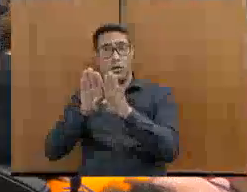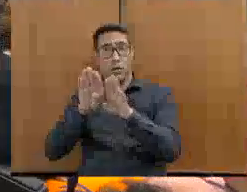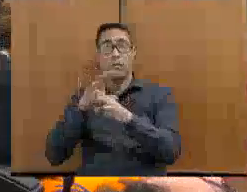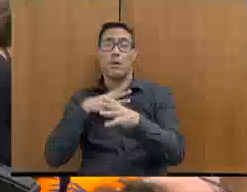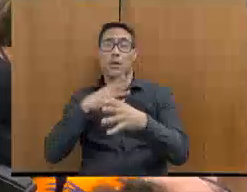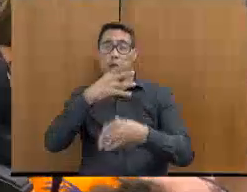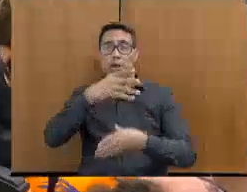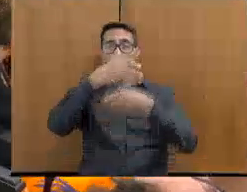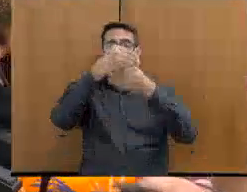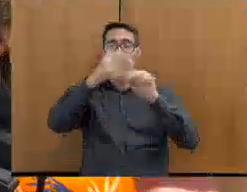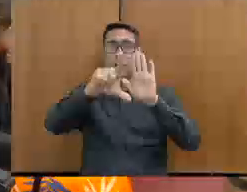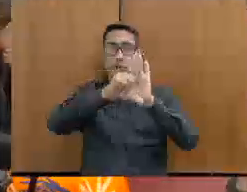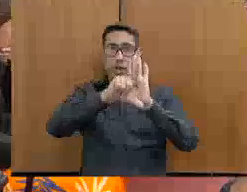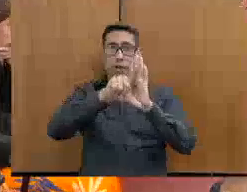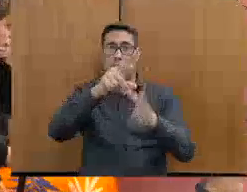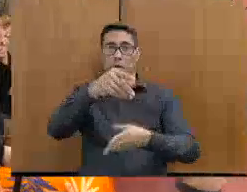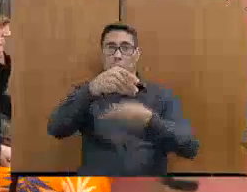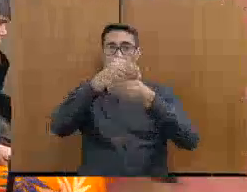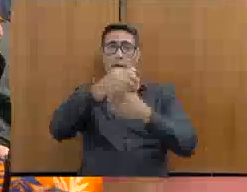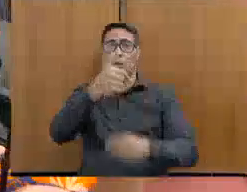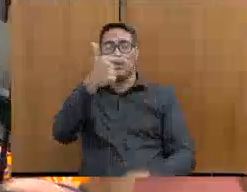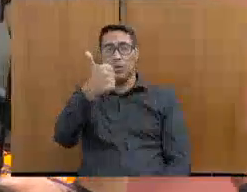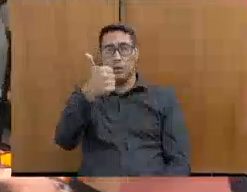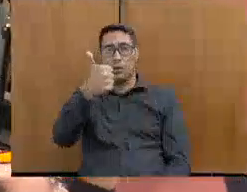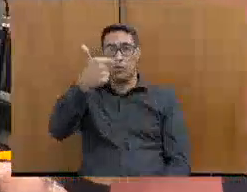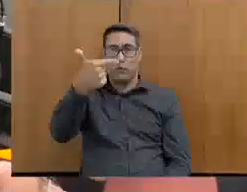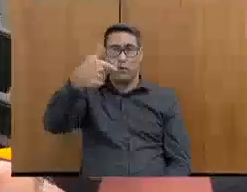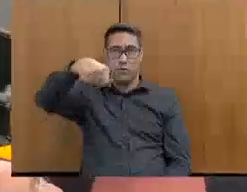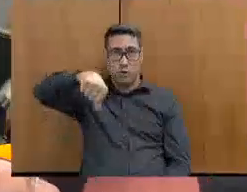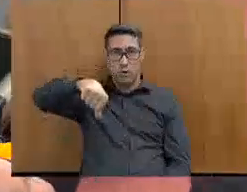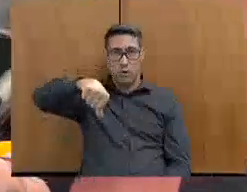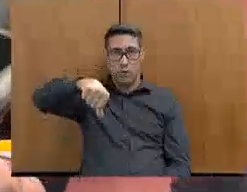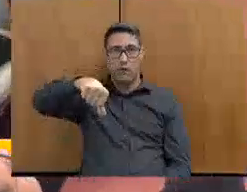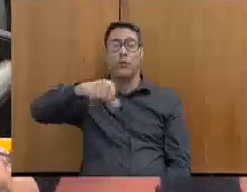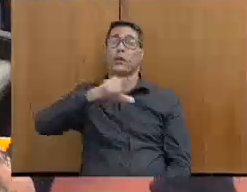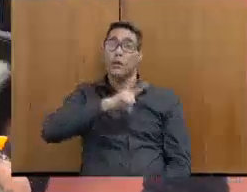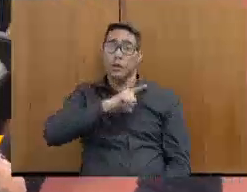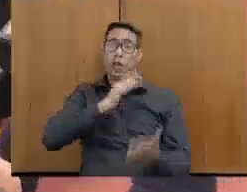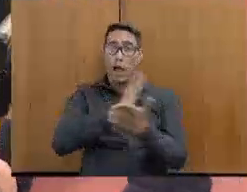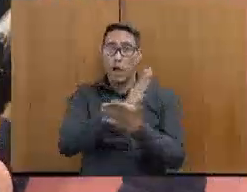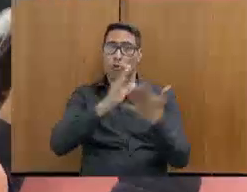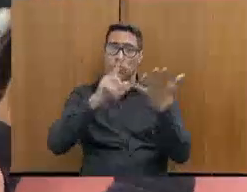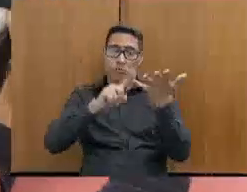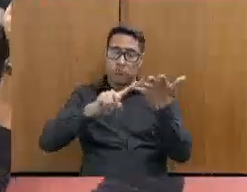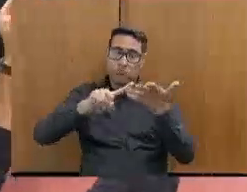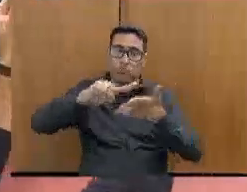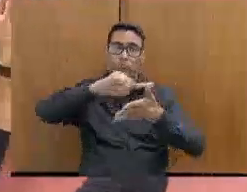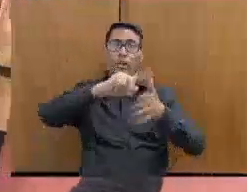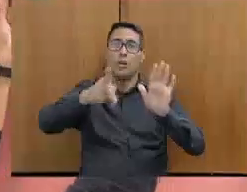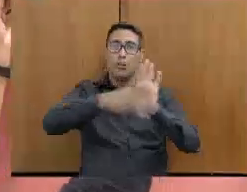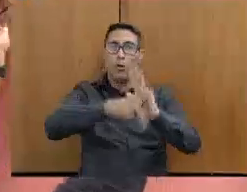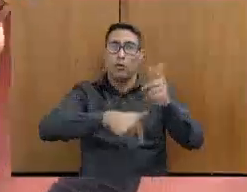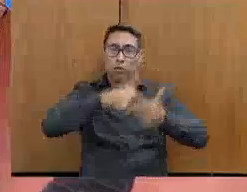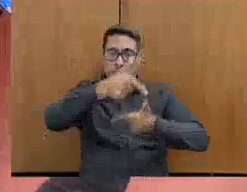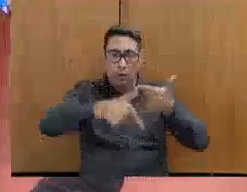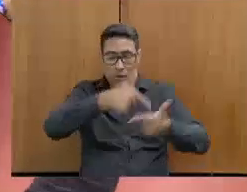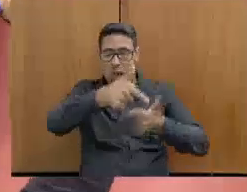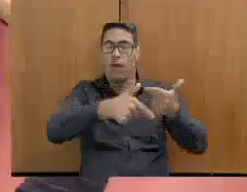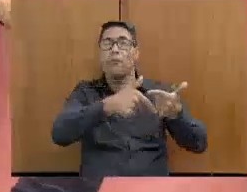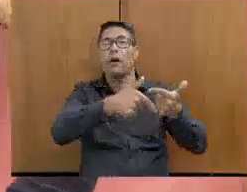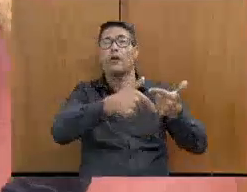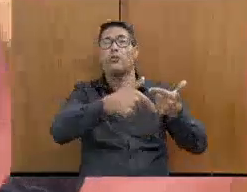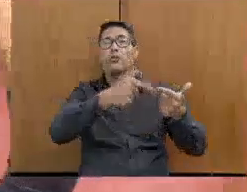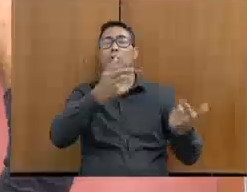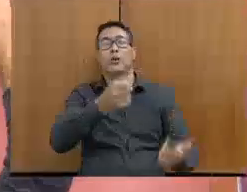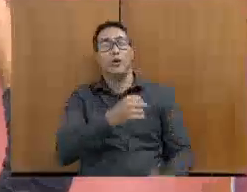complementar 129 né então a gente tem as especificidades do trabalho policial é aqui que estão previstas